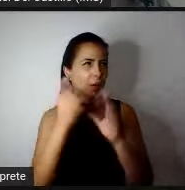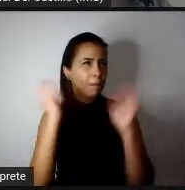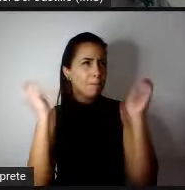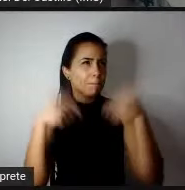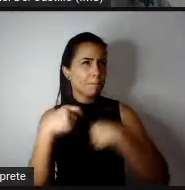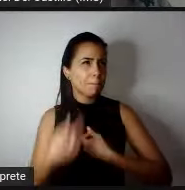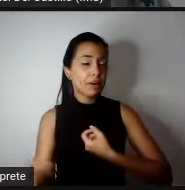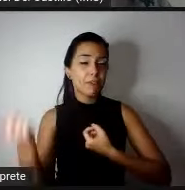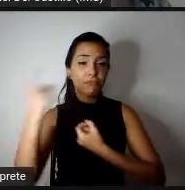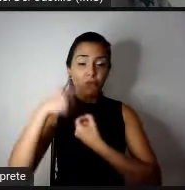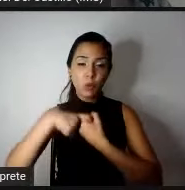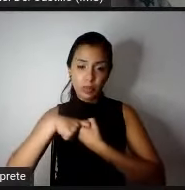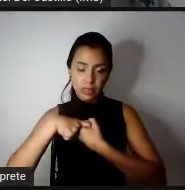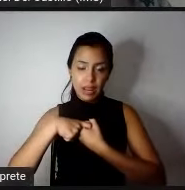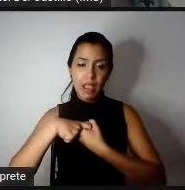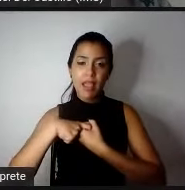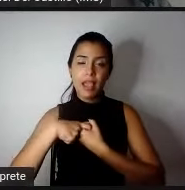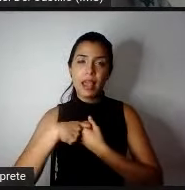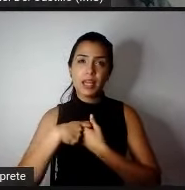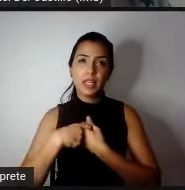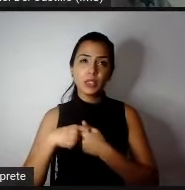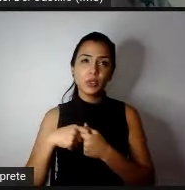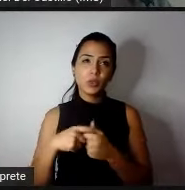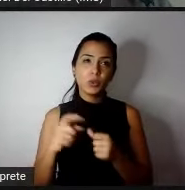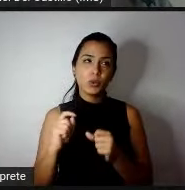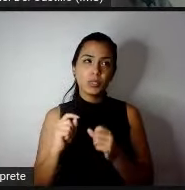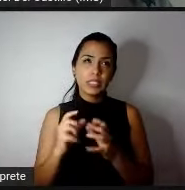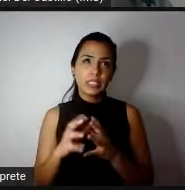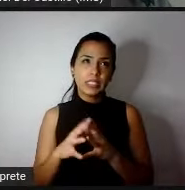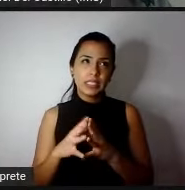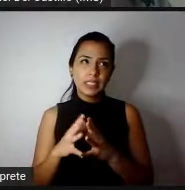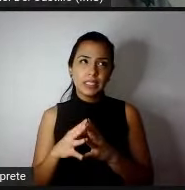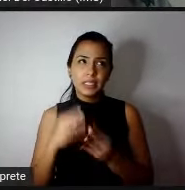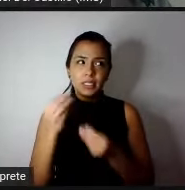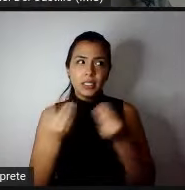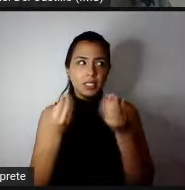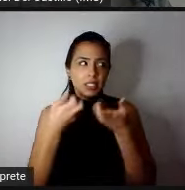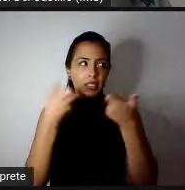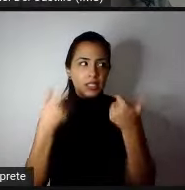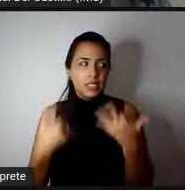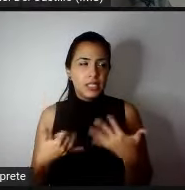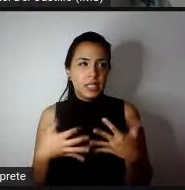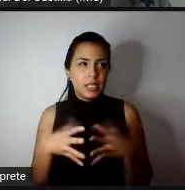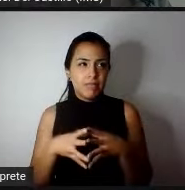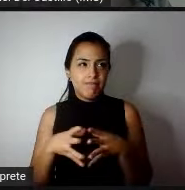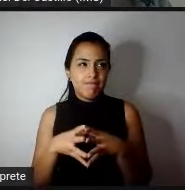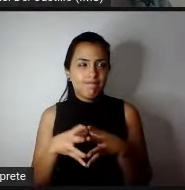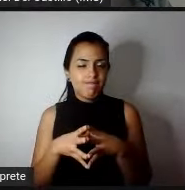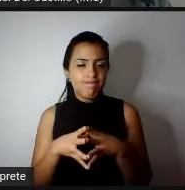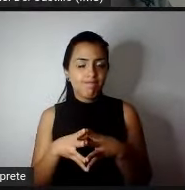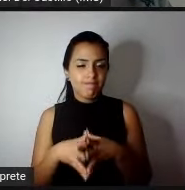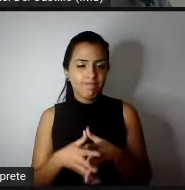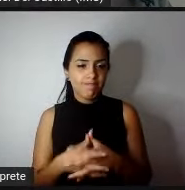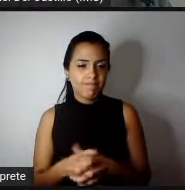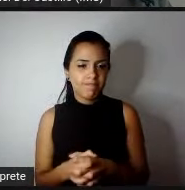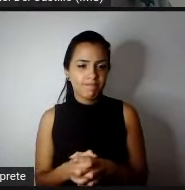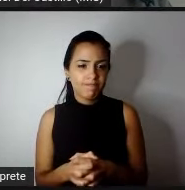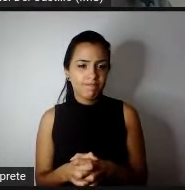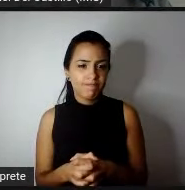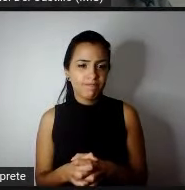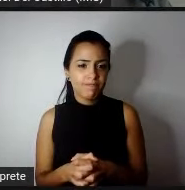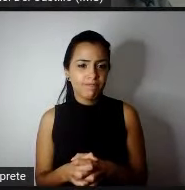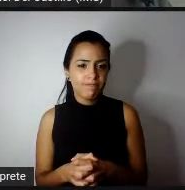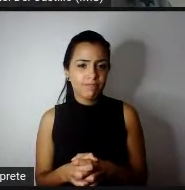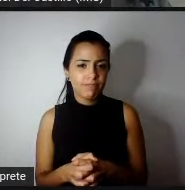naquela coisa que mandamos para, como chama, o Sérgio Pidiati,